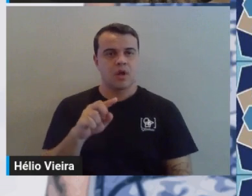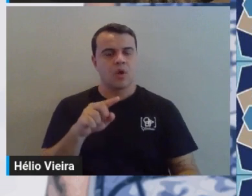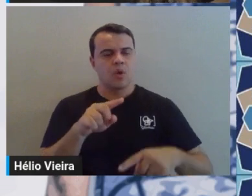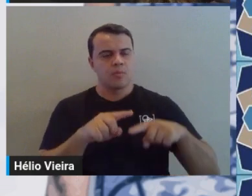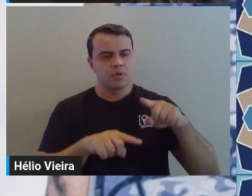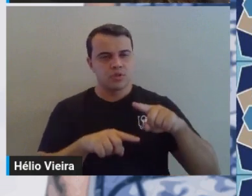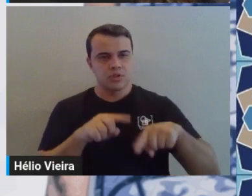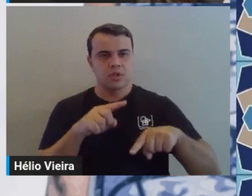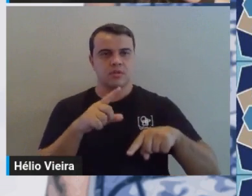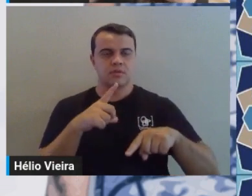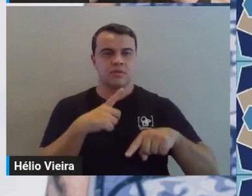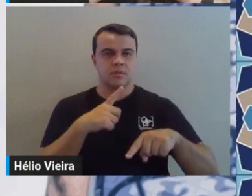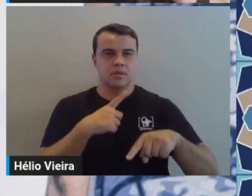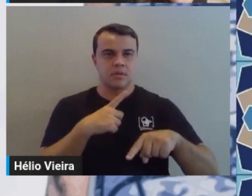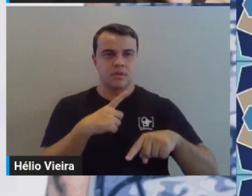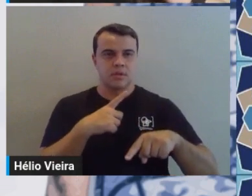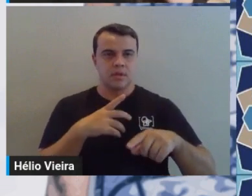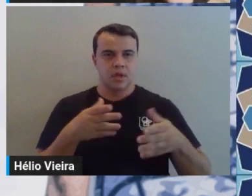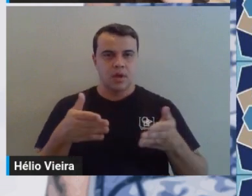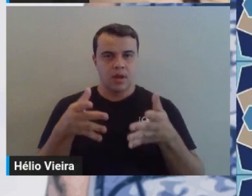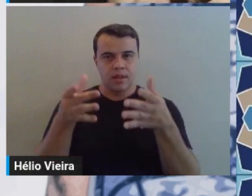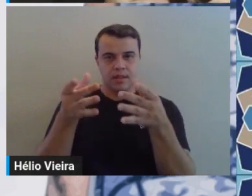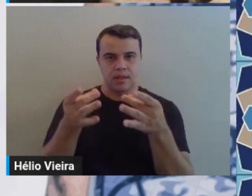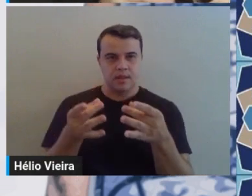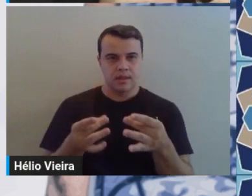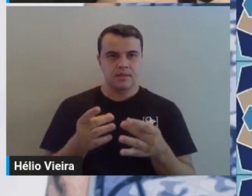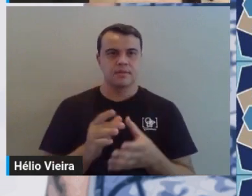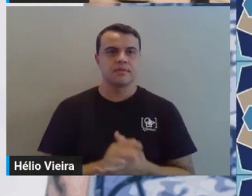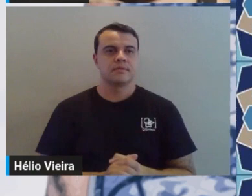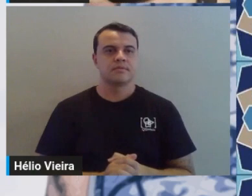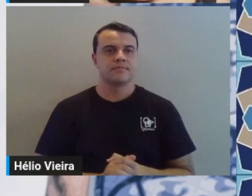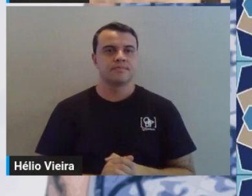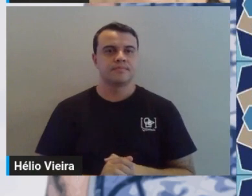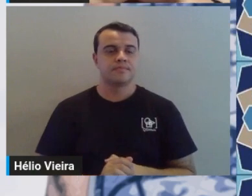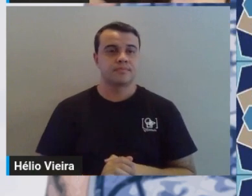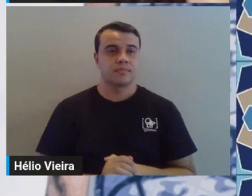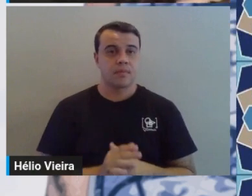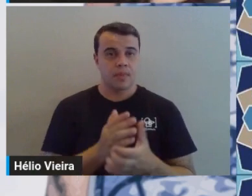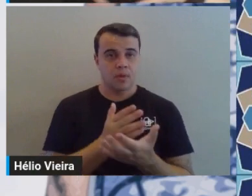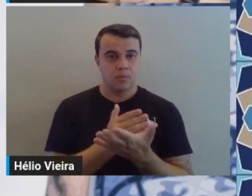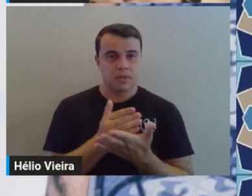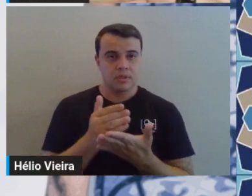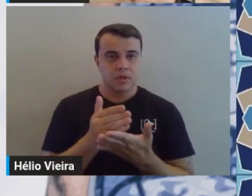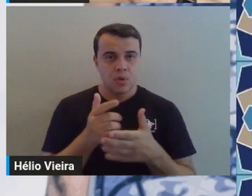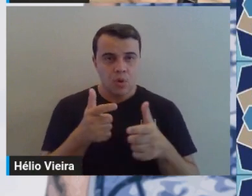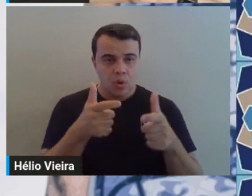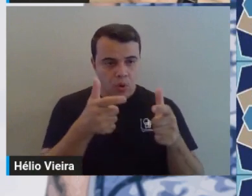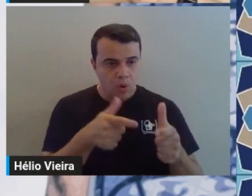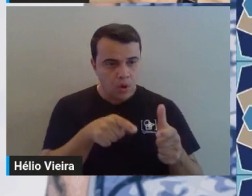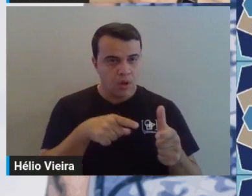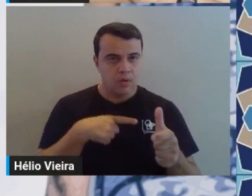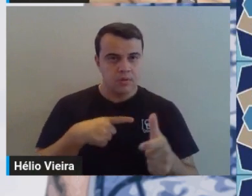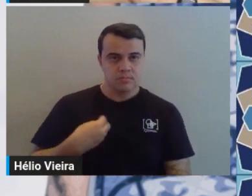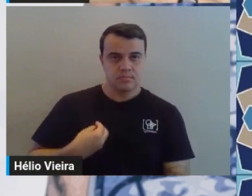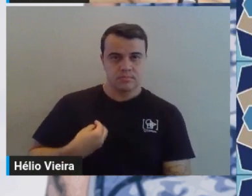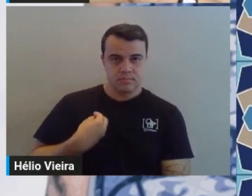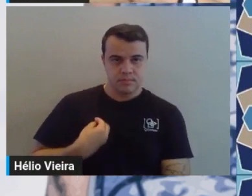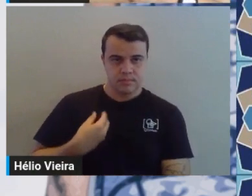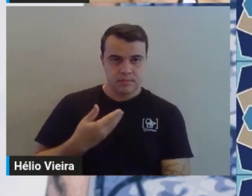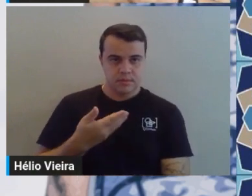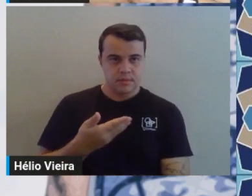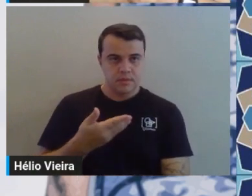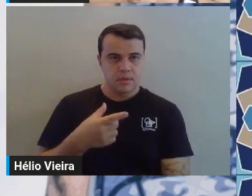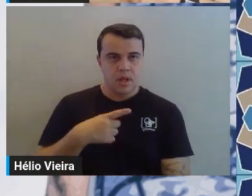objetos, por vários detalhes, né? Começando pelo local onde ela se situa. Ali